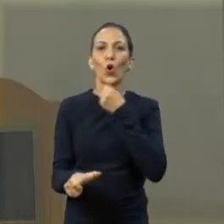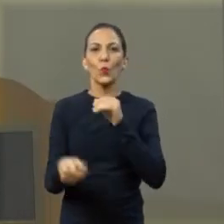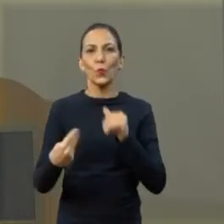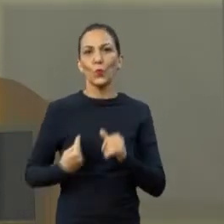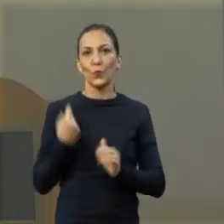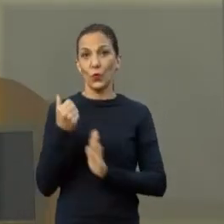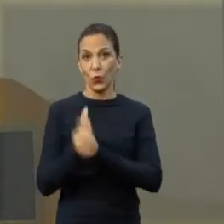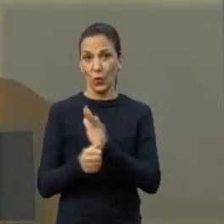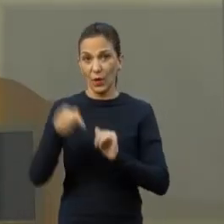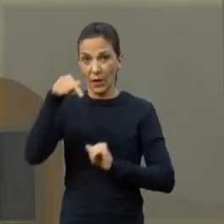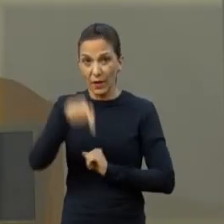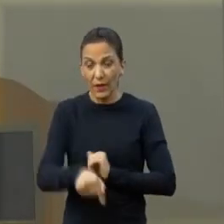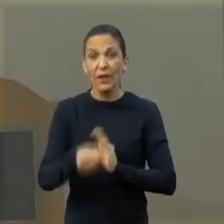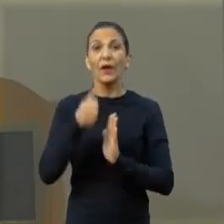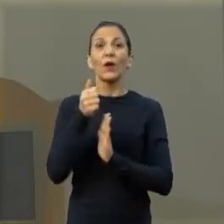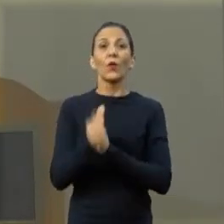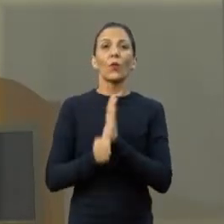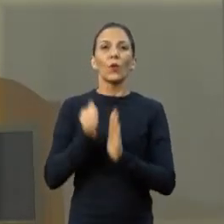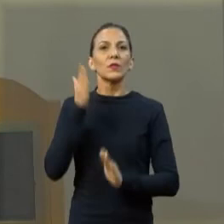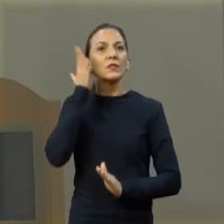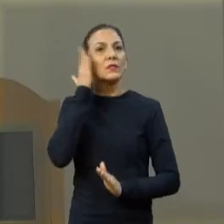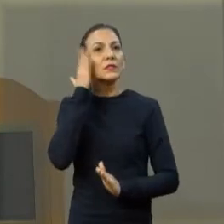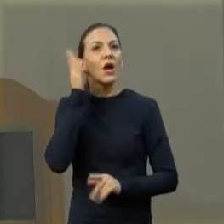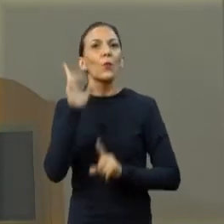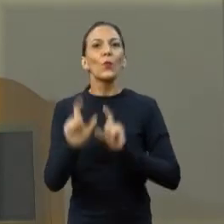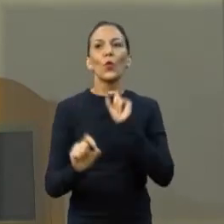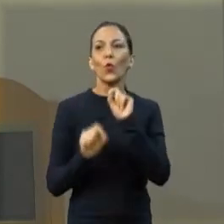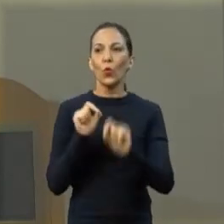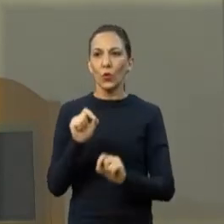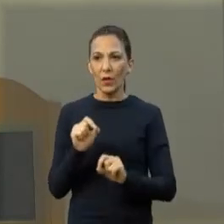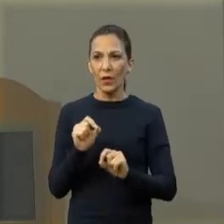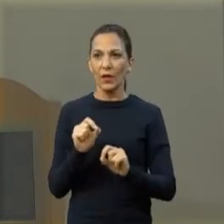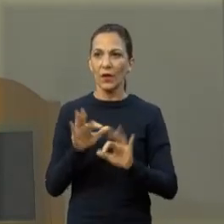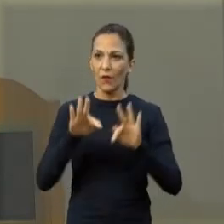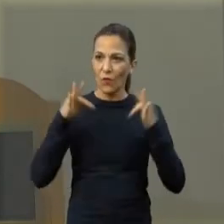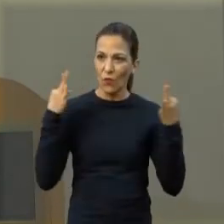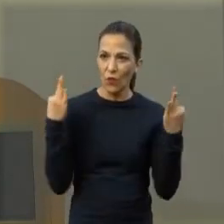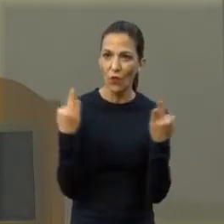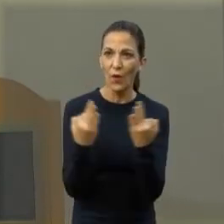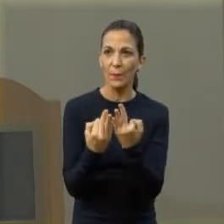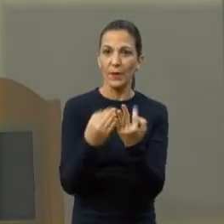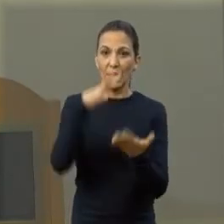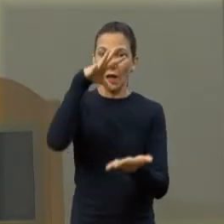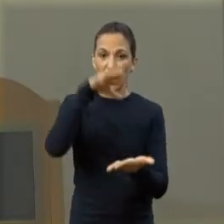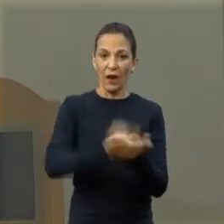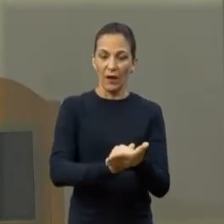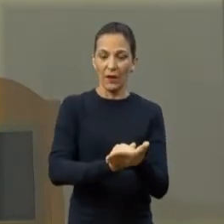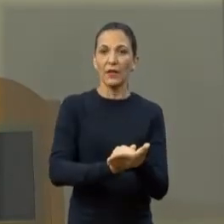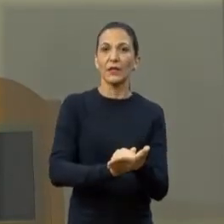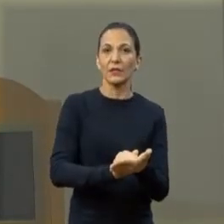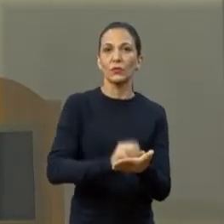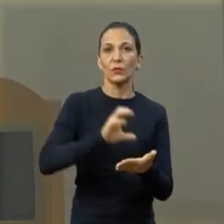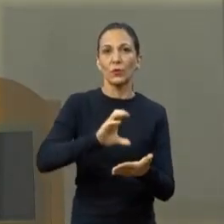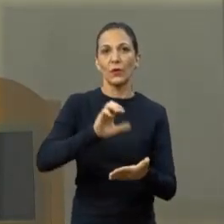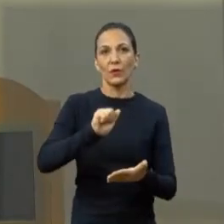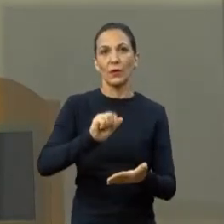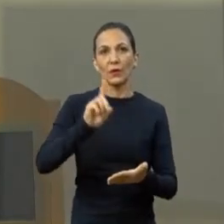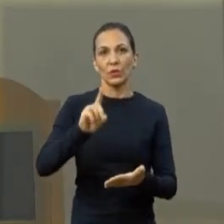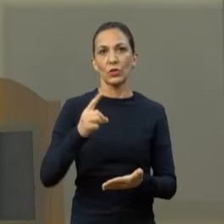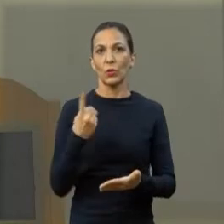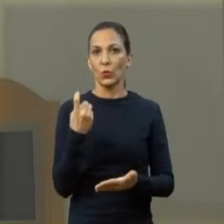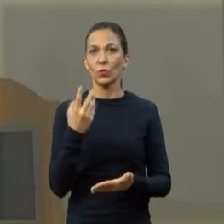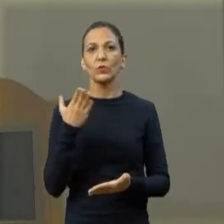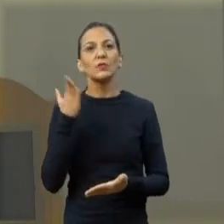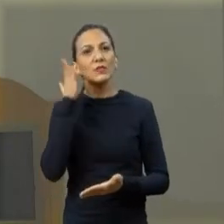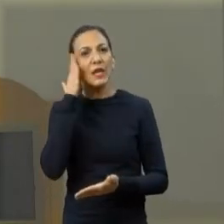aqui na nossa cidade nós sabemos dentro das famílias que estão no cadastro único quem tá